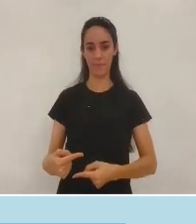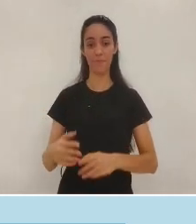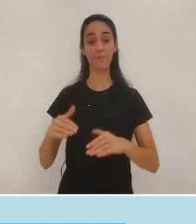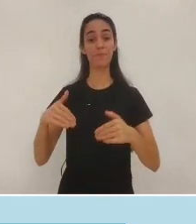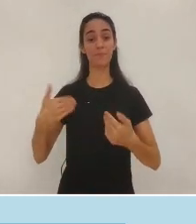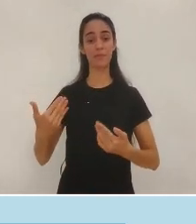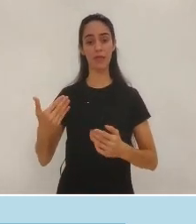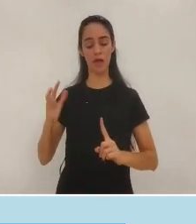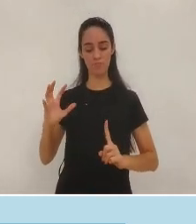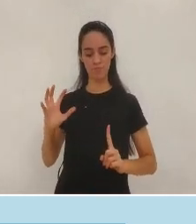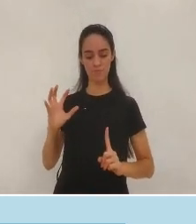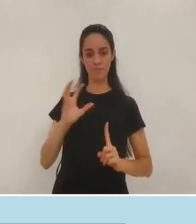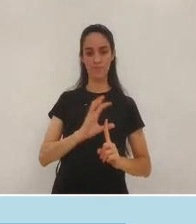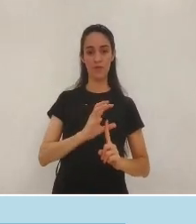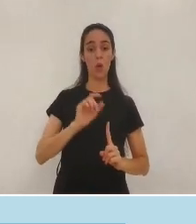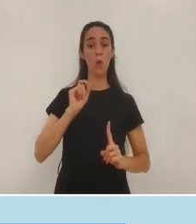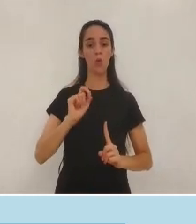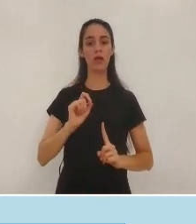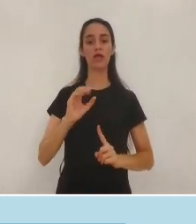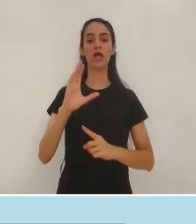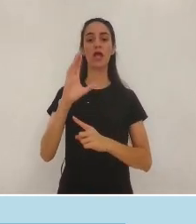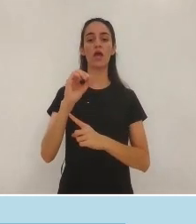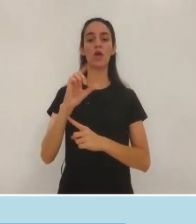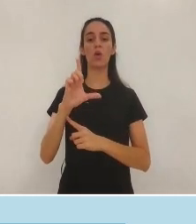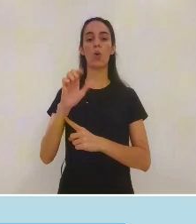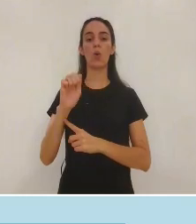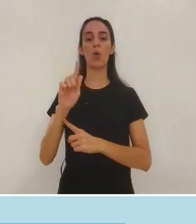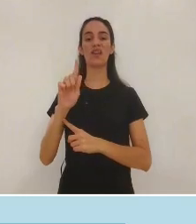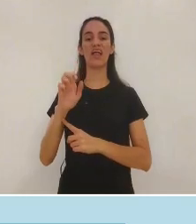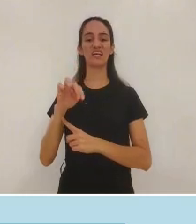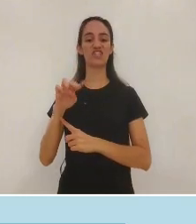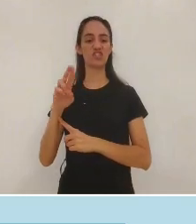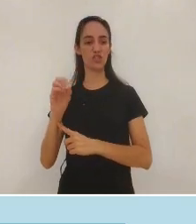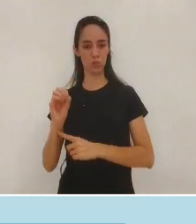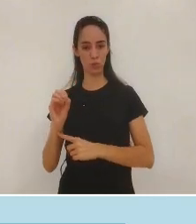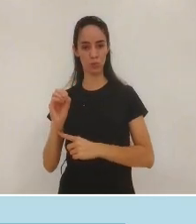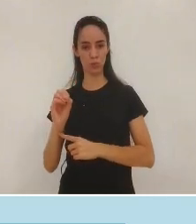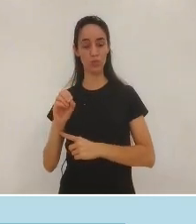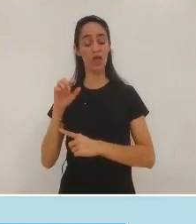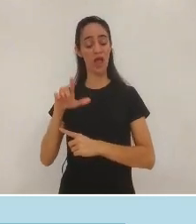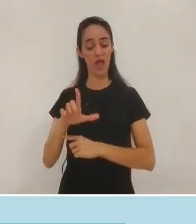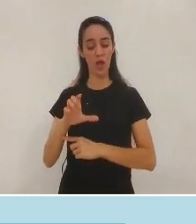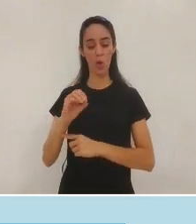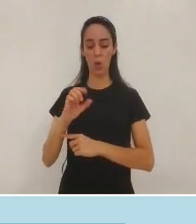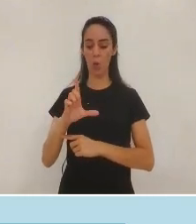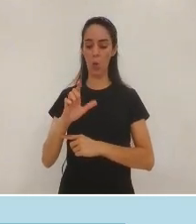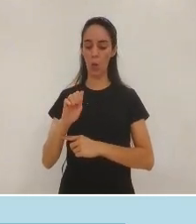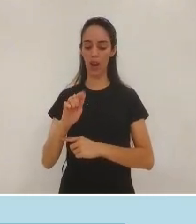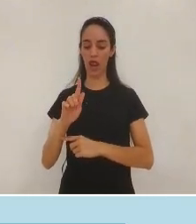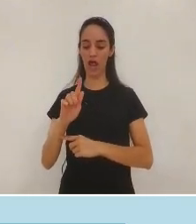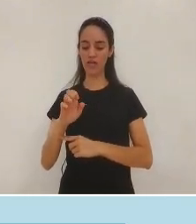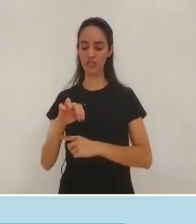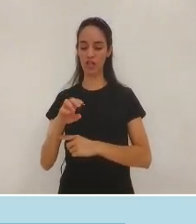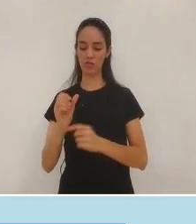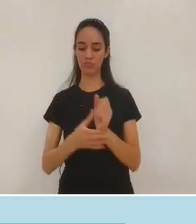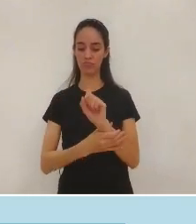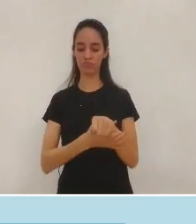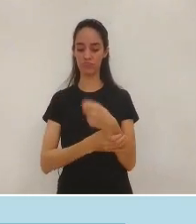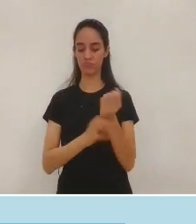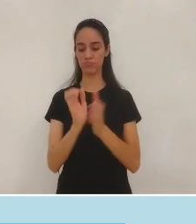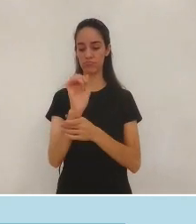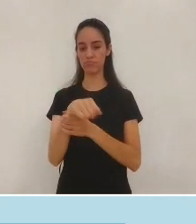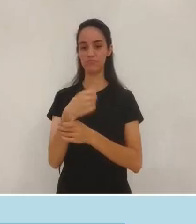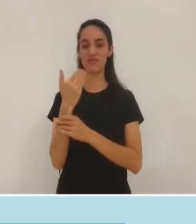quê? O colágeno. Quando o colágeno ele é defeituoso, ele vai provocar uma série